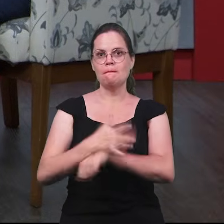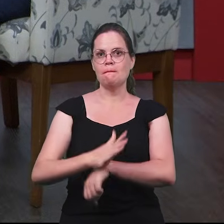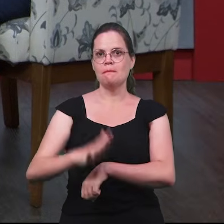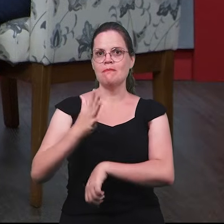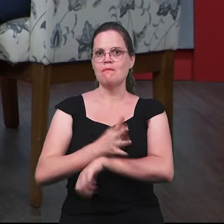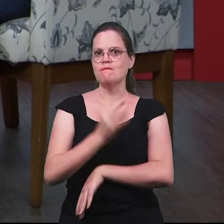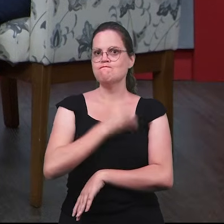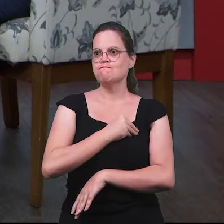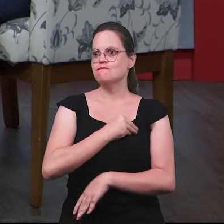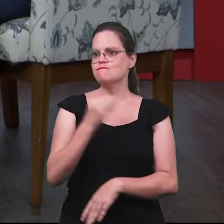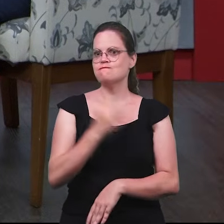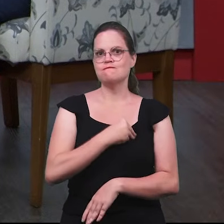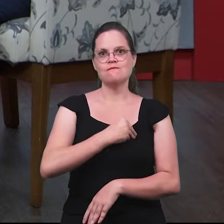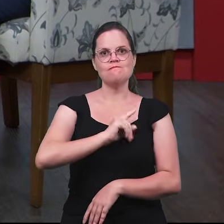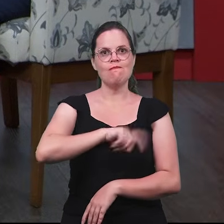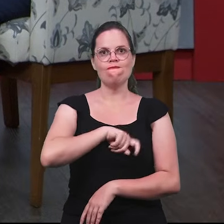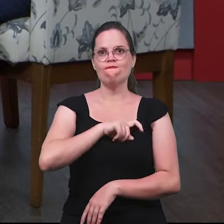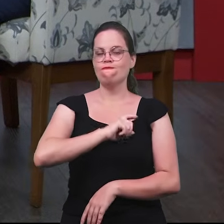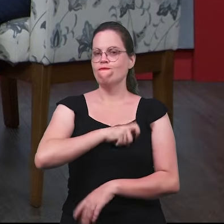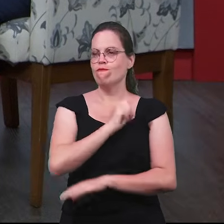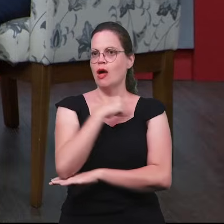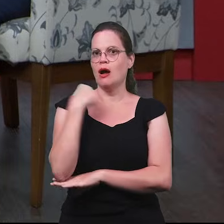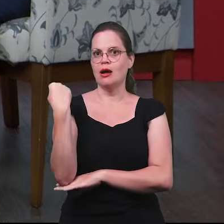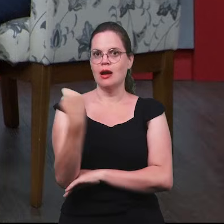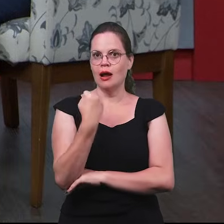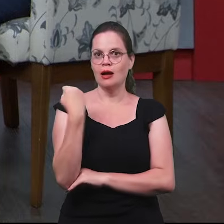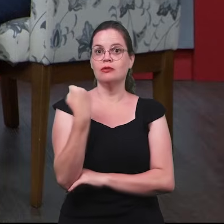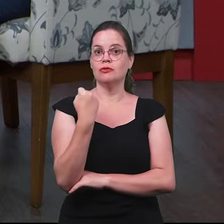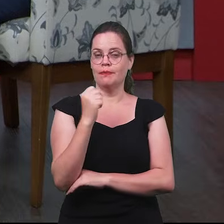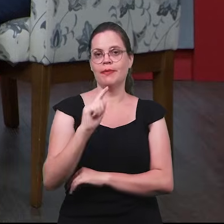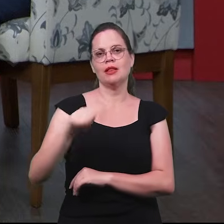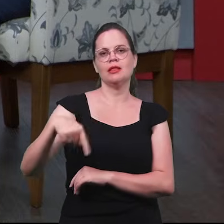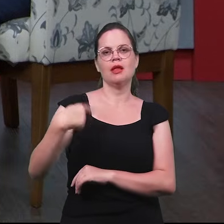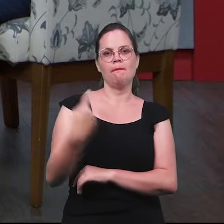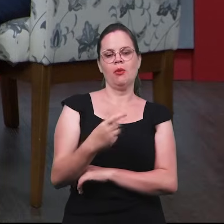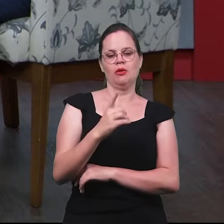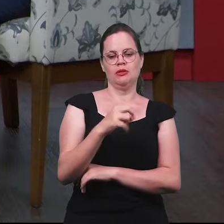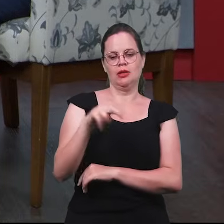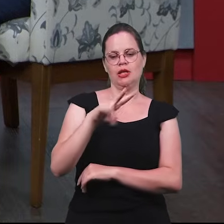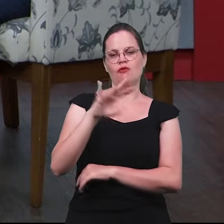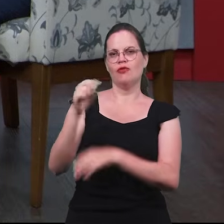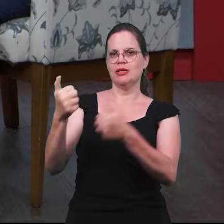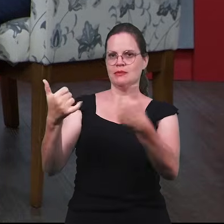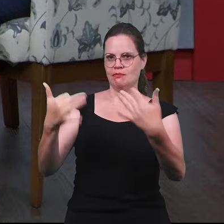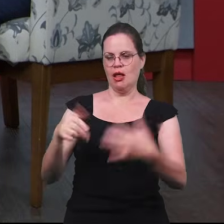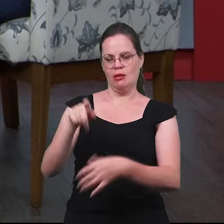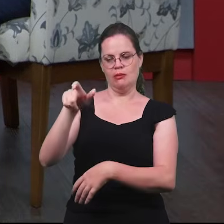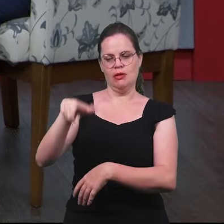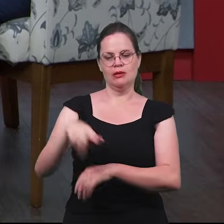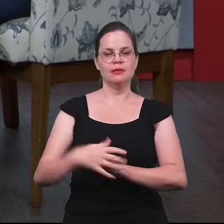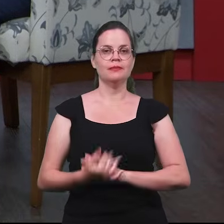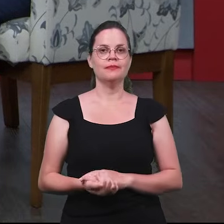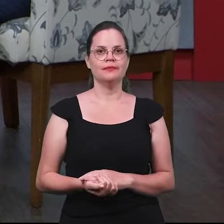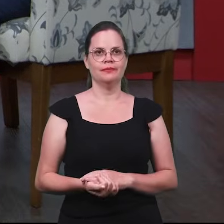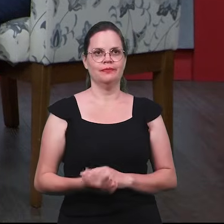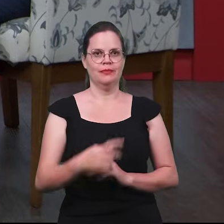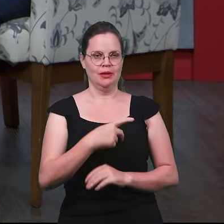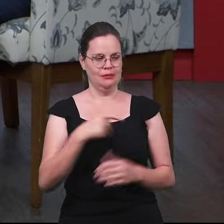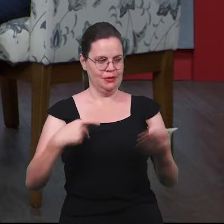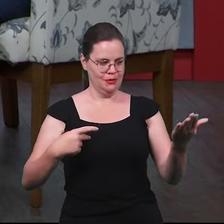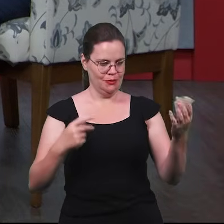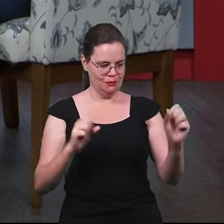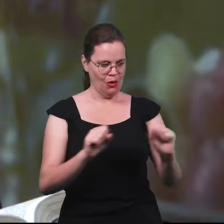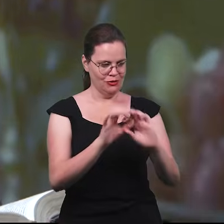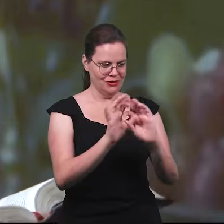estava praticando, e depois Daniel vai dizer o motivo de tais coisas acontecerem. Pastor Gerson. Obrigado, pastor Antônio